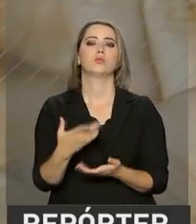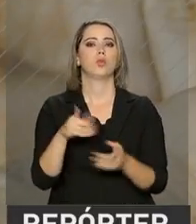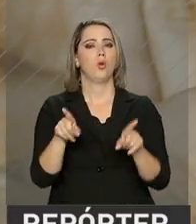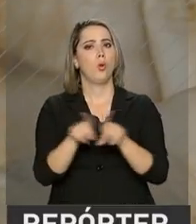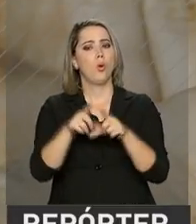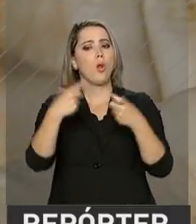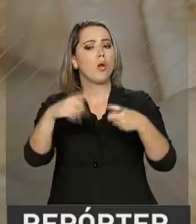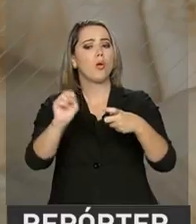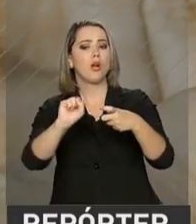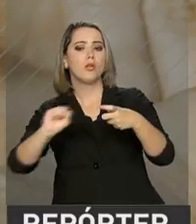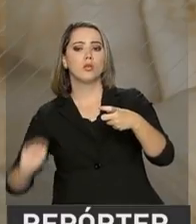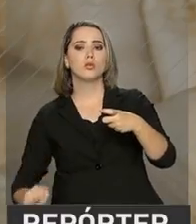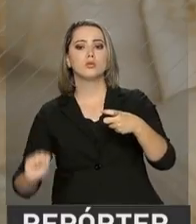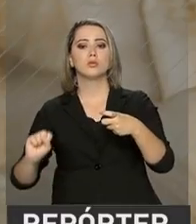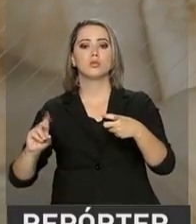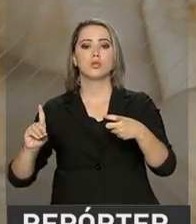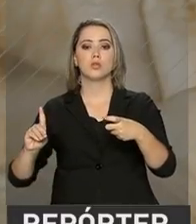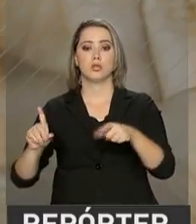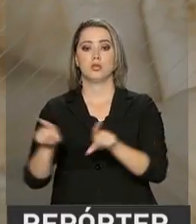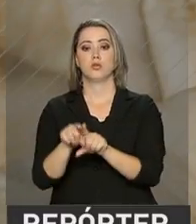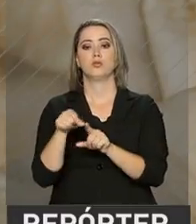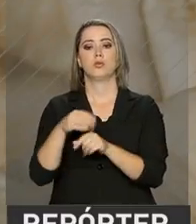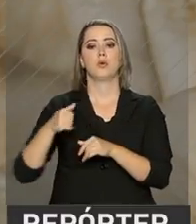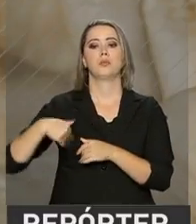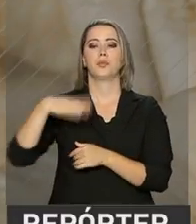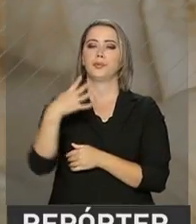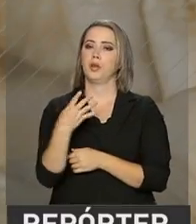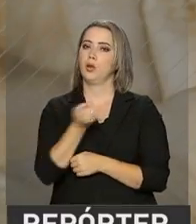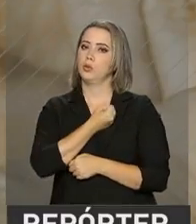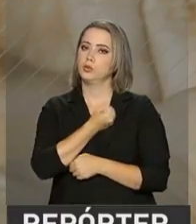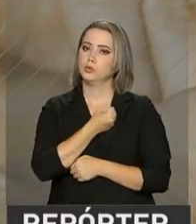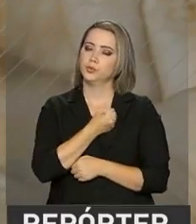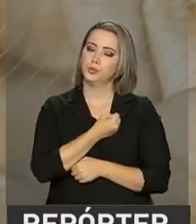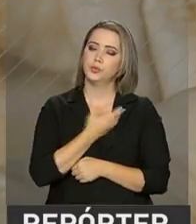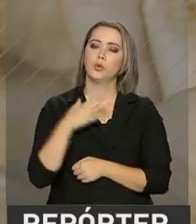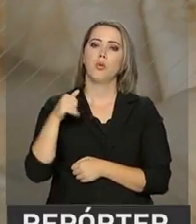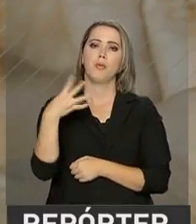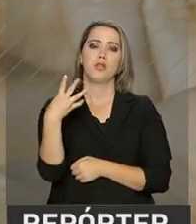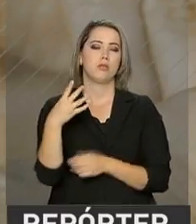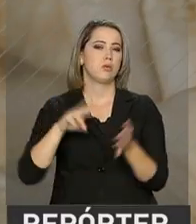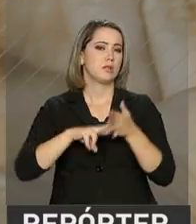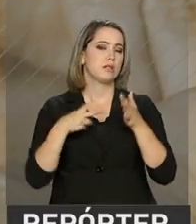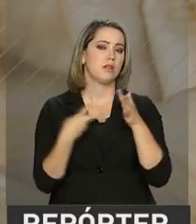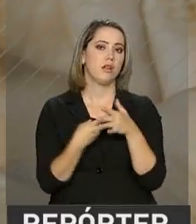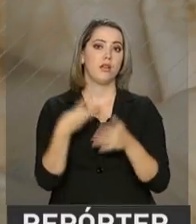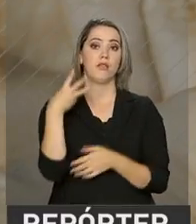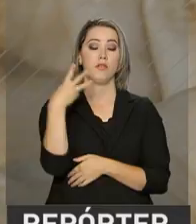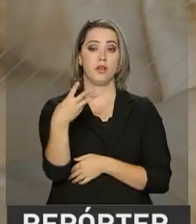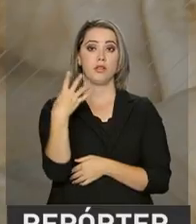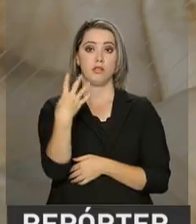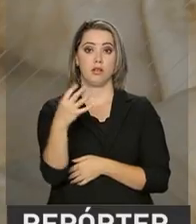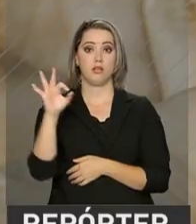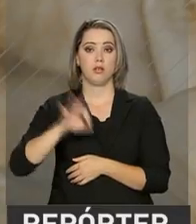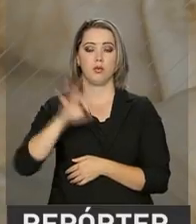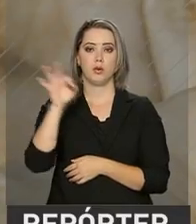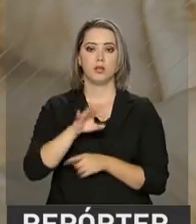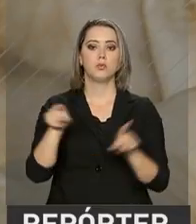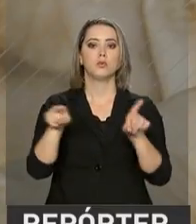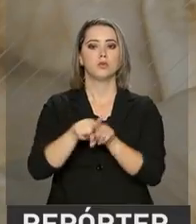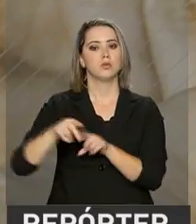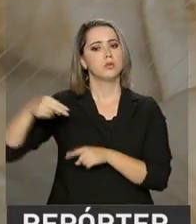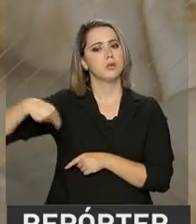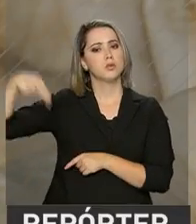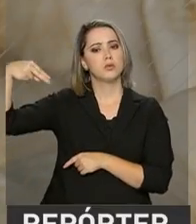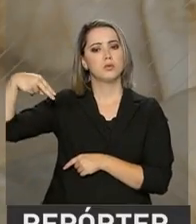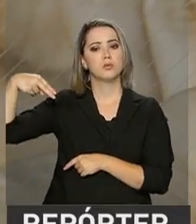concentra o maior número de unidades dos cras com mais de 34 por cento seguida pela região nordeste com